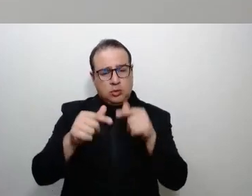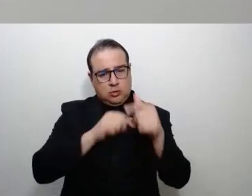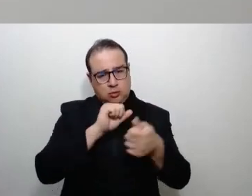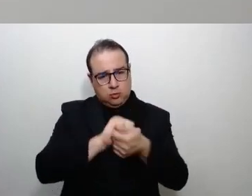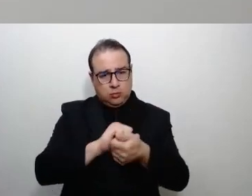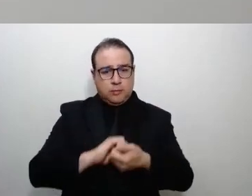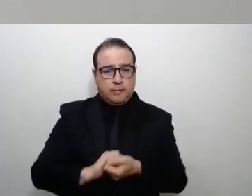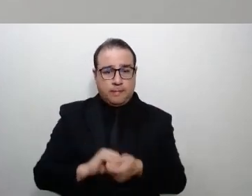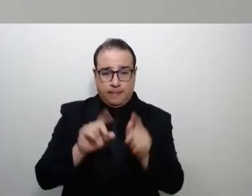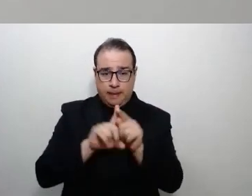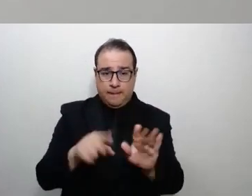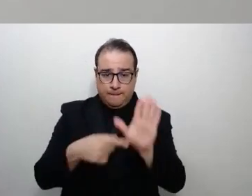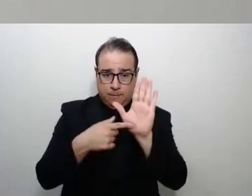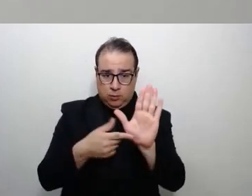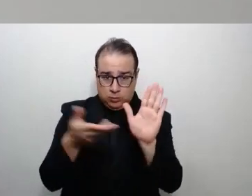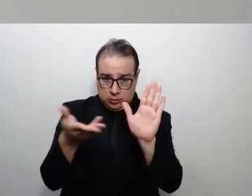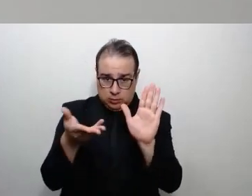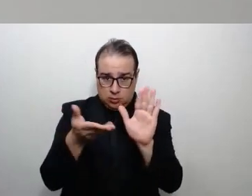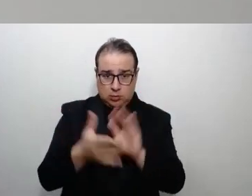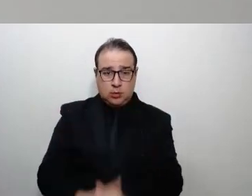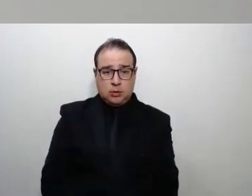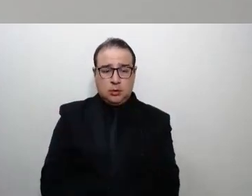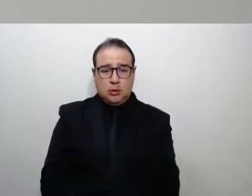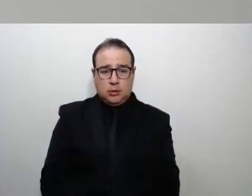a presença dos